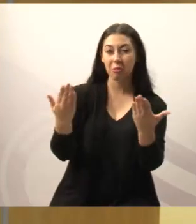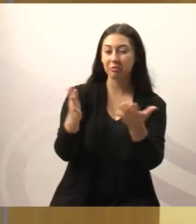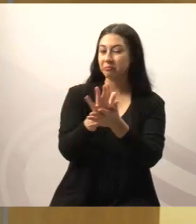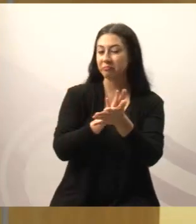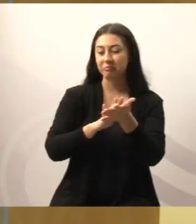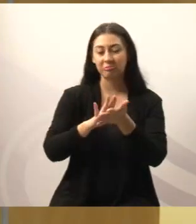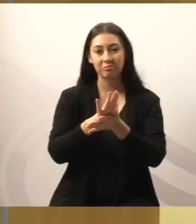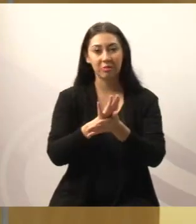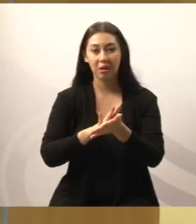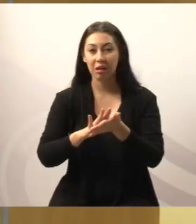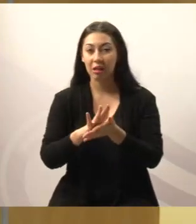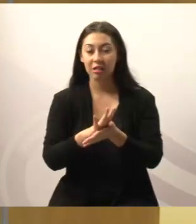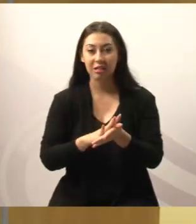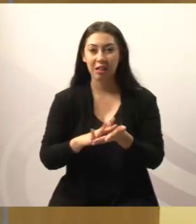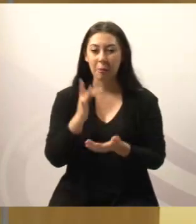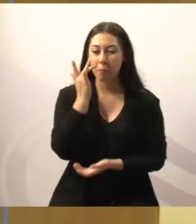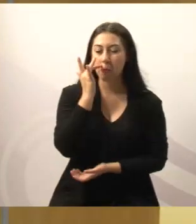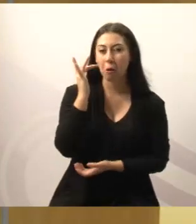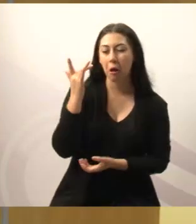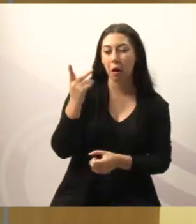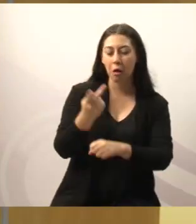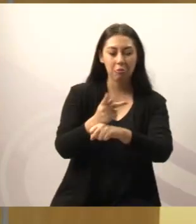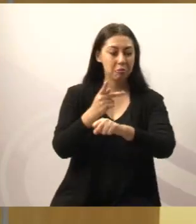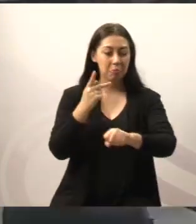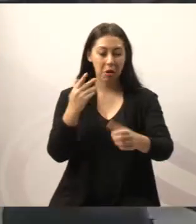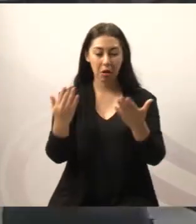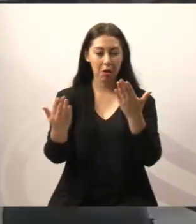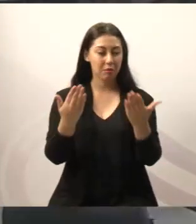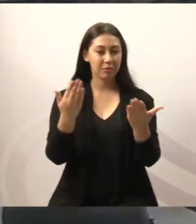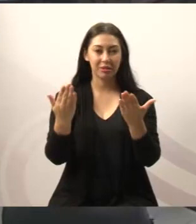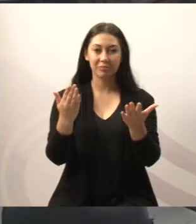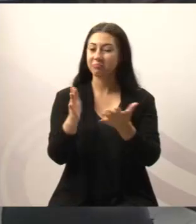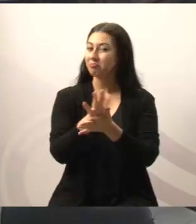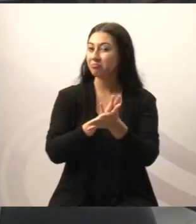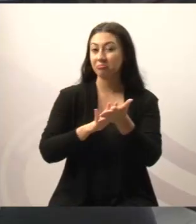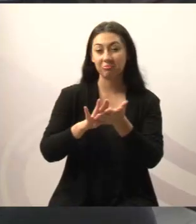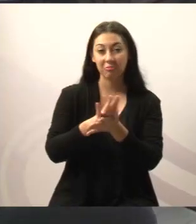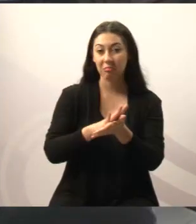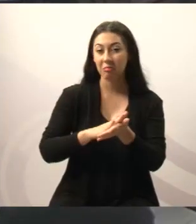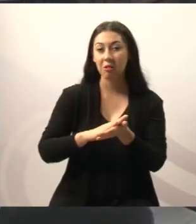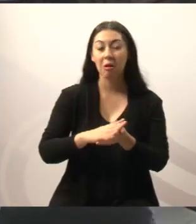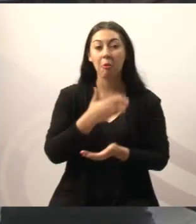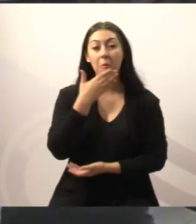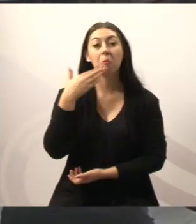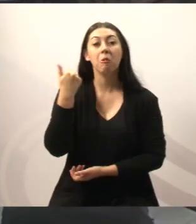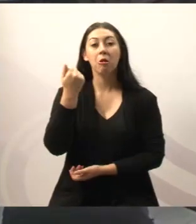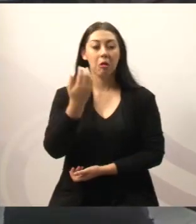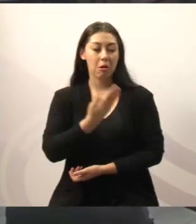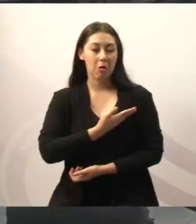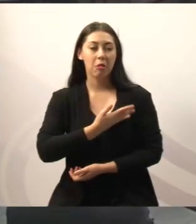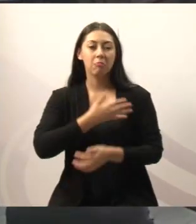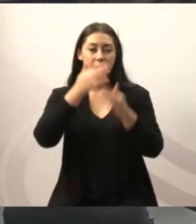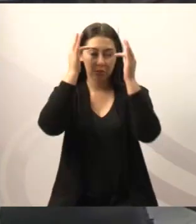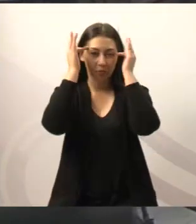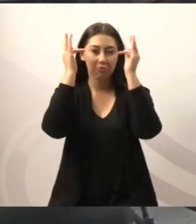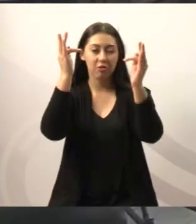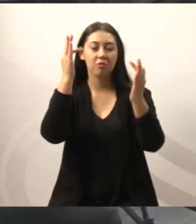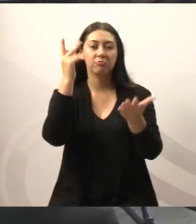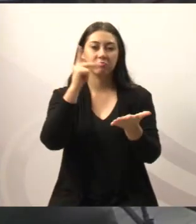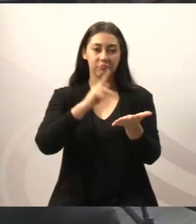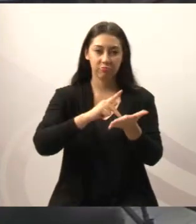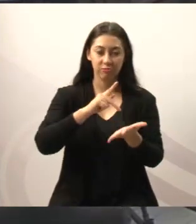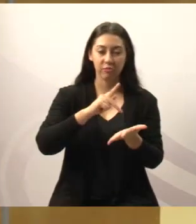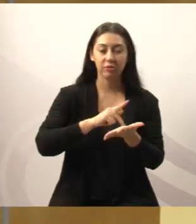fiel. O ouro e a prata não merecem ser postos em paralelo com a sinceridade da sua